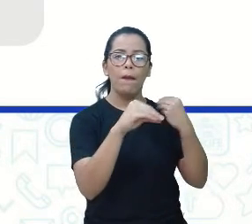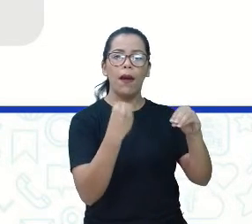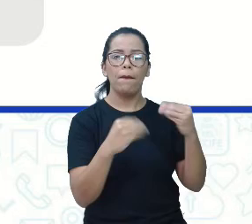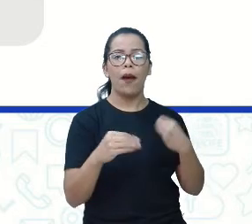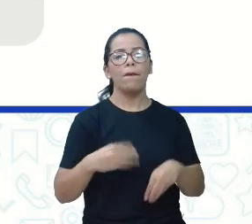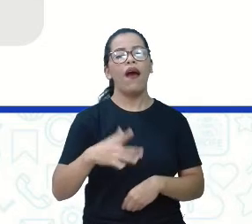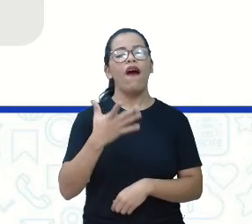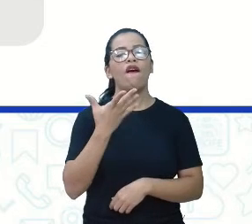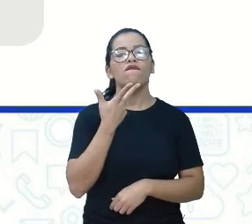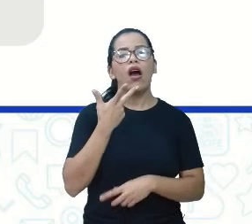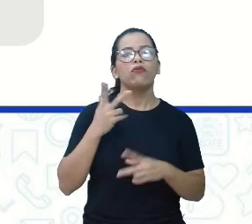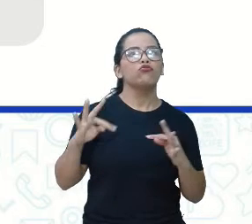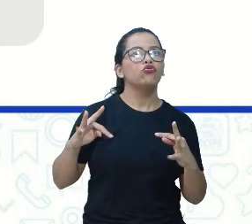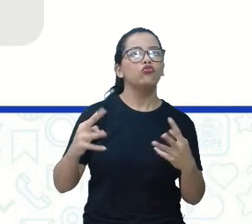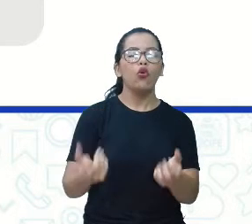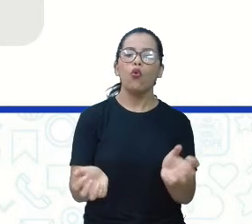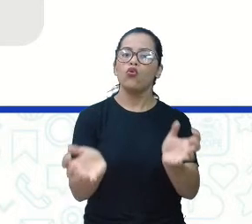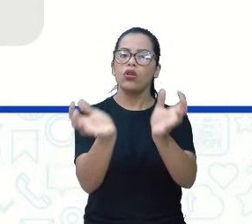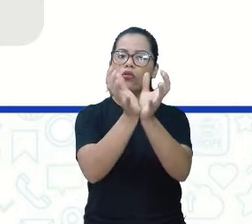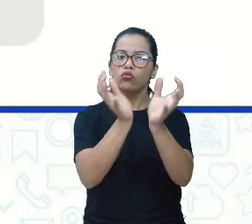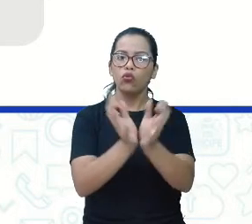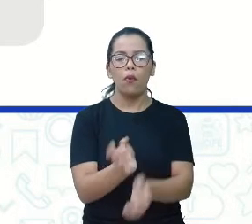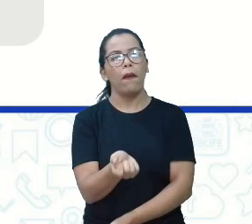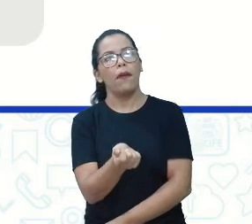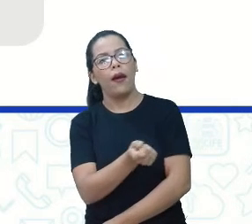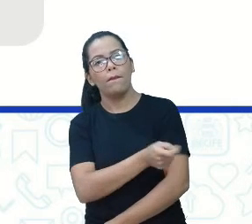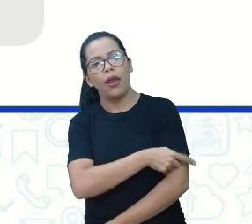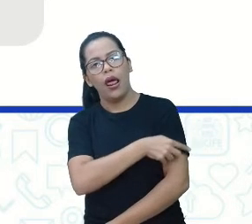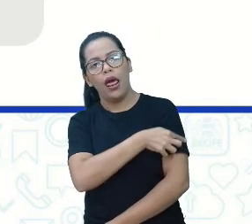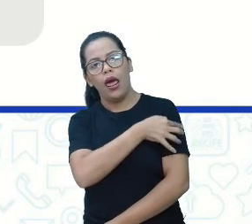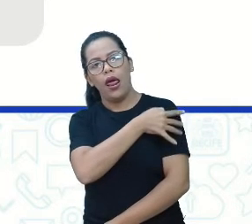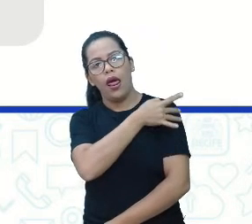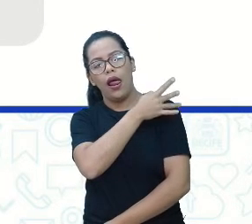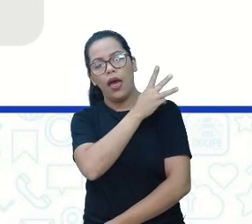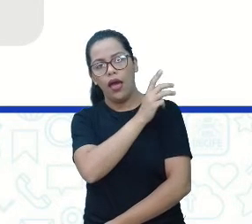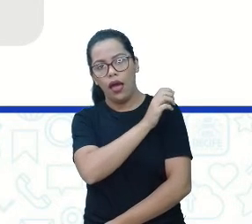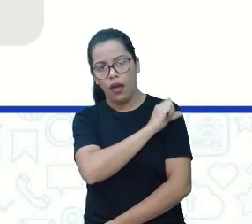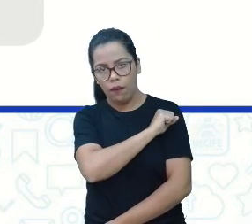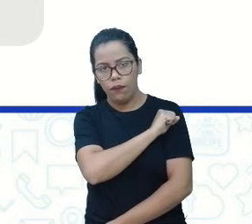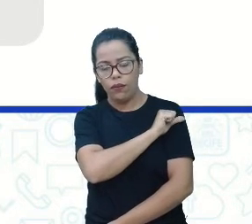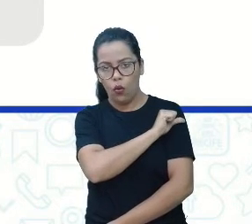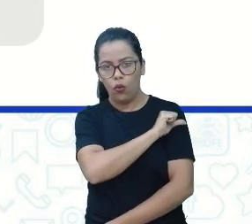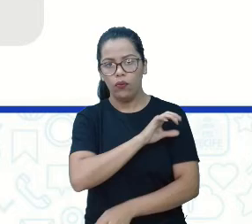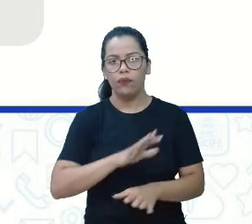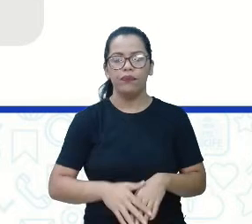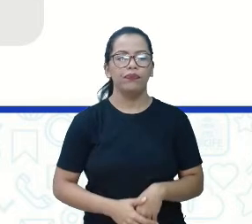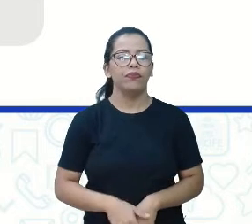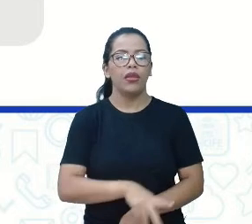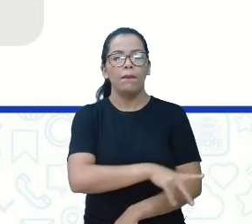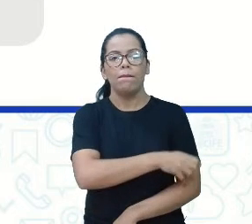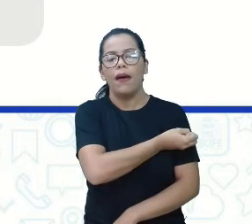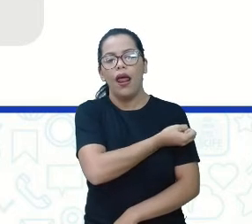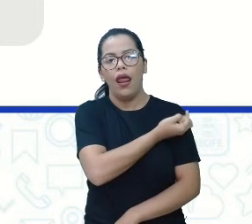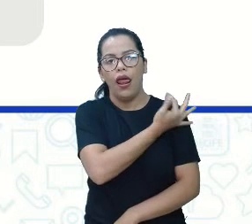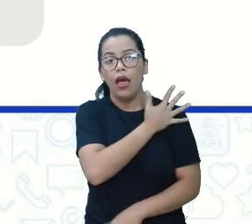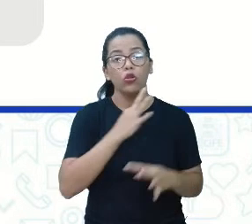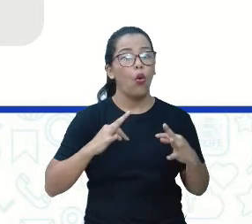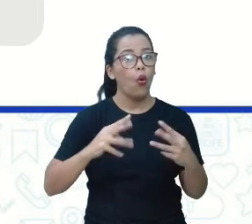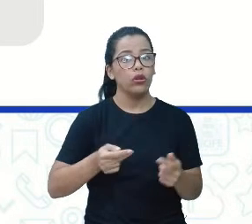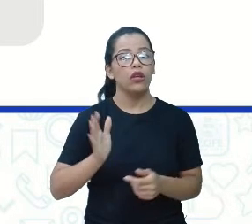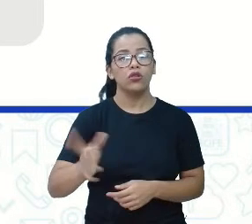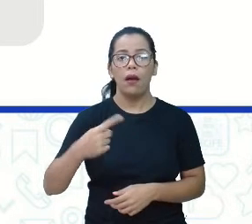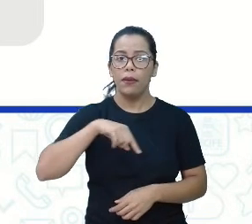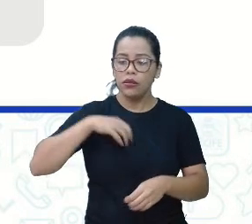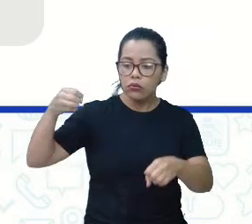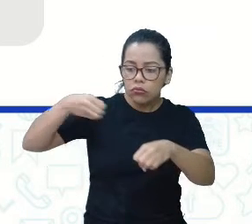séries, O projeto começou há pouquinho tempo, mas a gente já vem trabalhando diariamente para que a gente consiga transmitir esse conhecimento aqui e